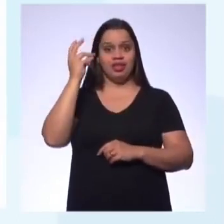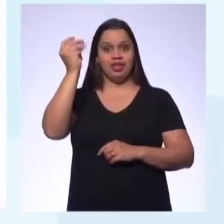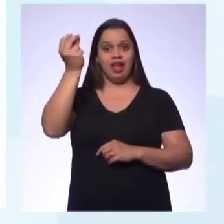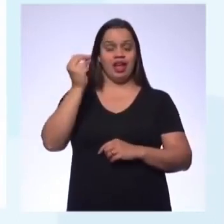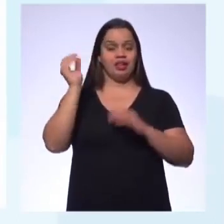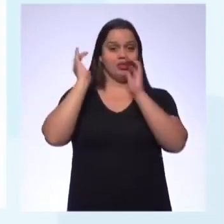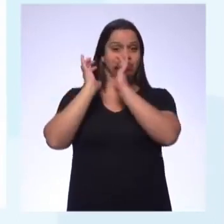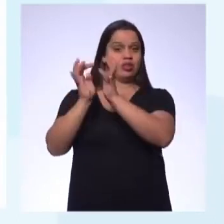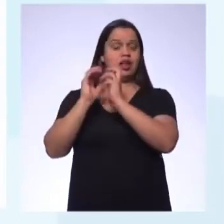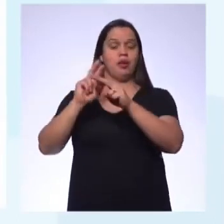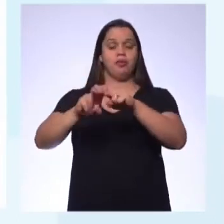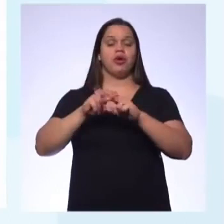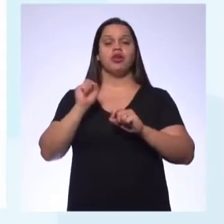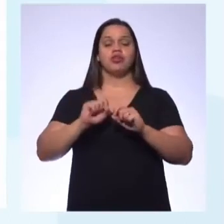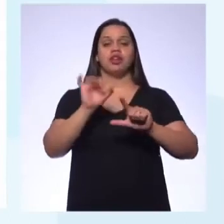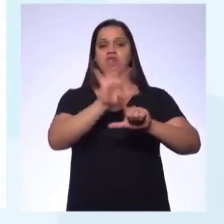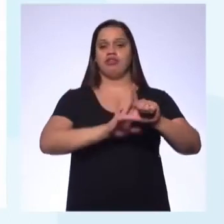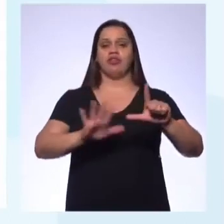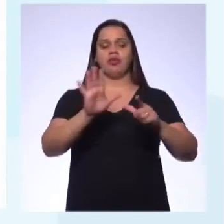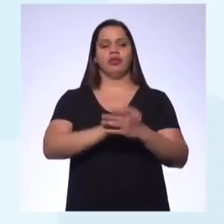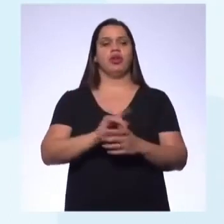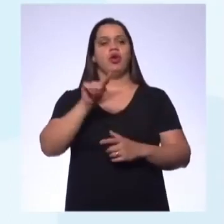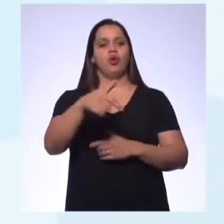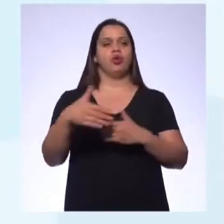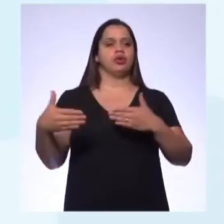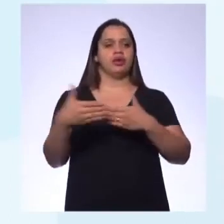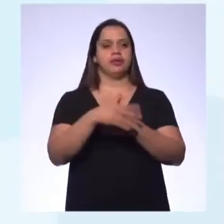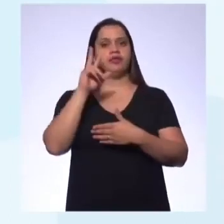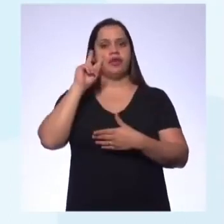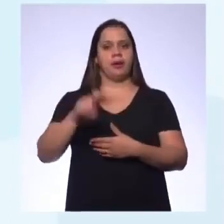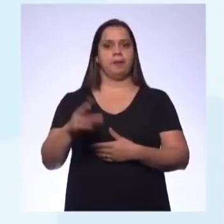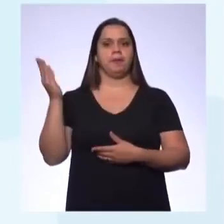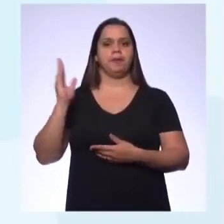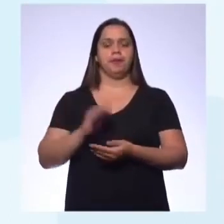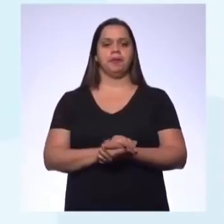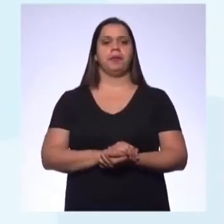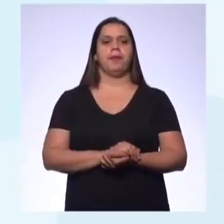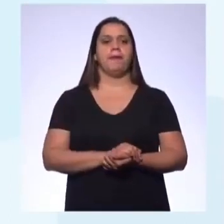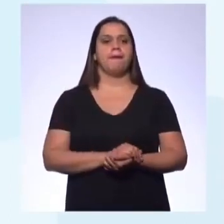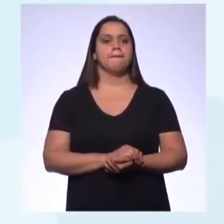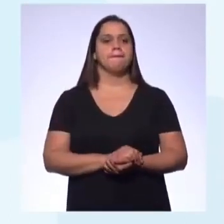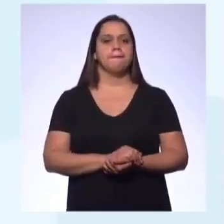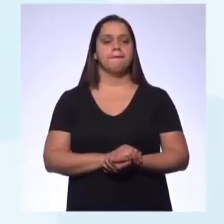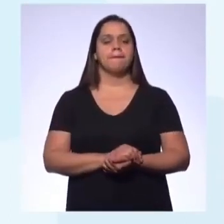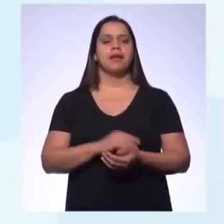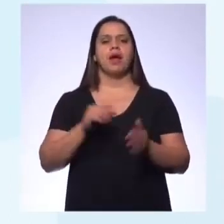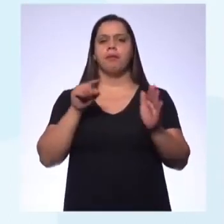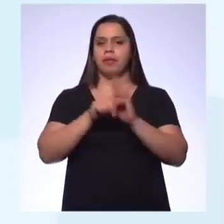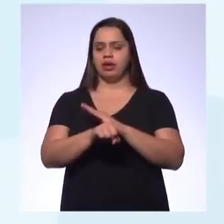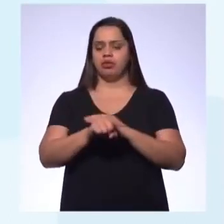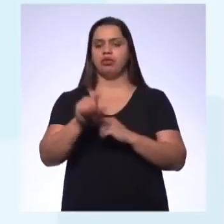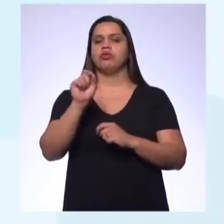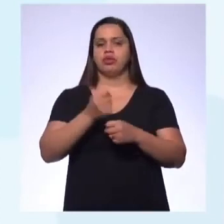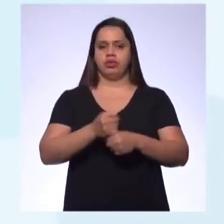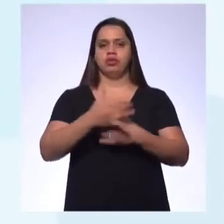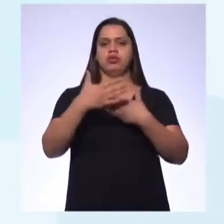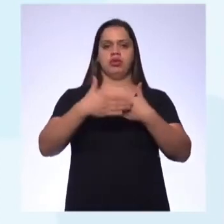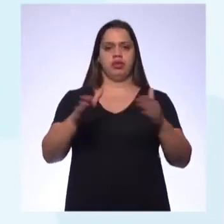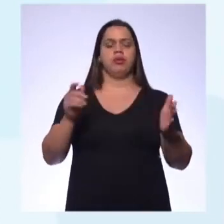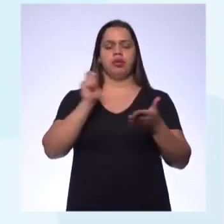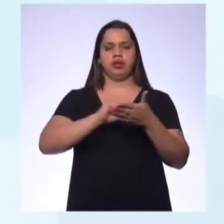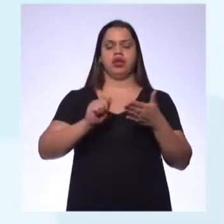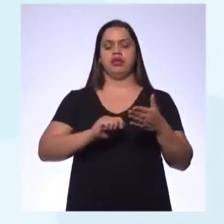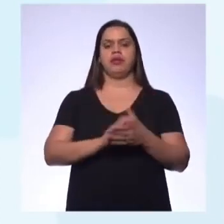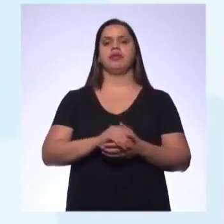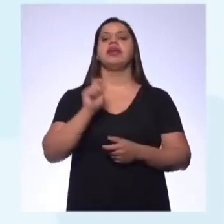que tem de figuras. Quer ver outra ilusão? Passa aí para outra, por favor. Ó. Ó. Quem consegue, pode escrever no chat que ele está aberto. Ó.